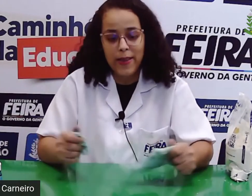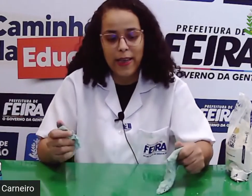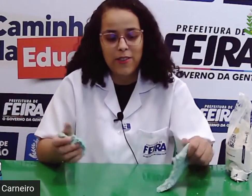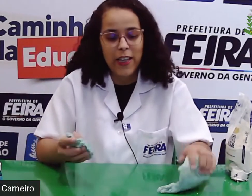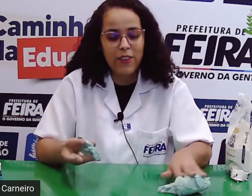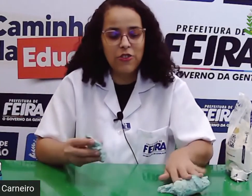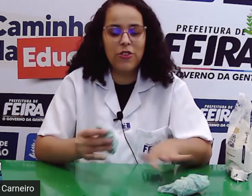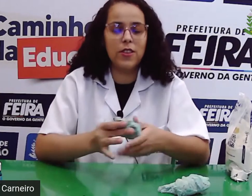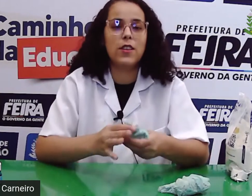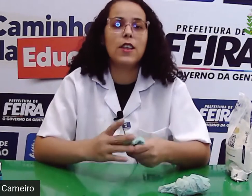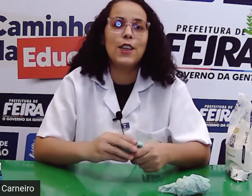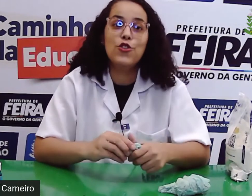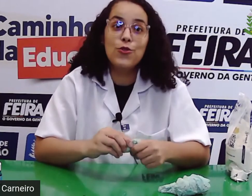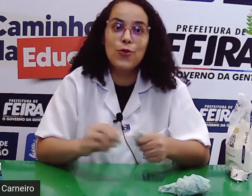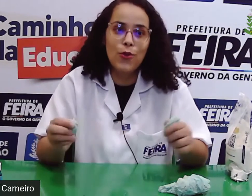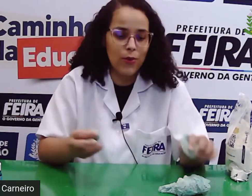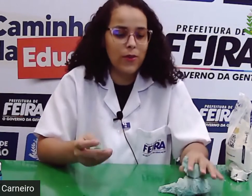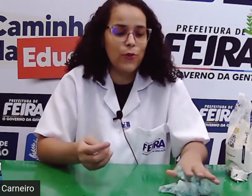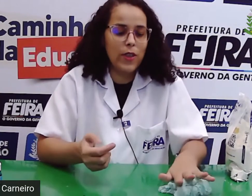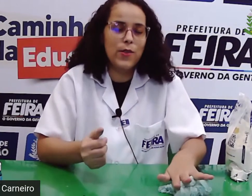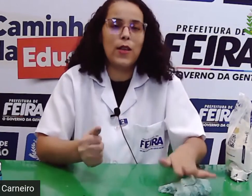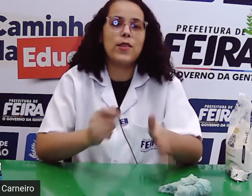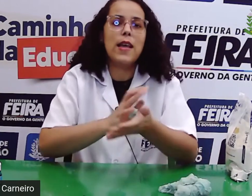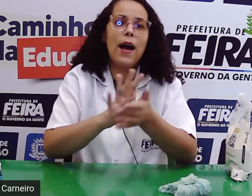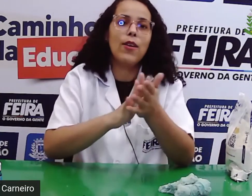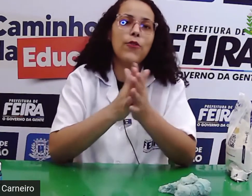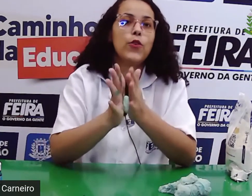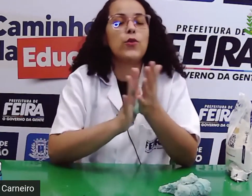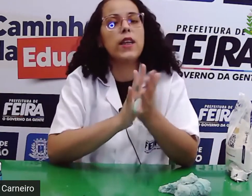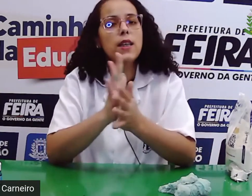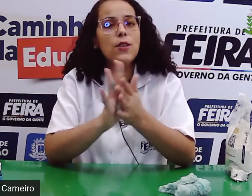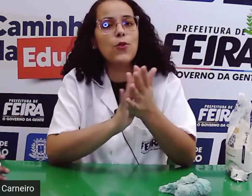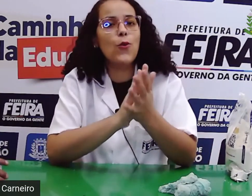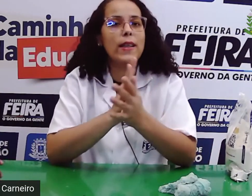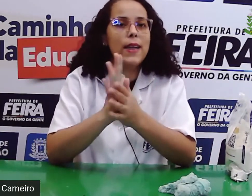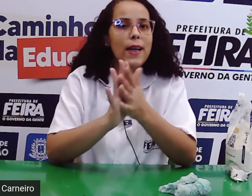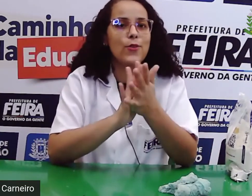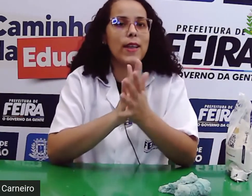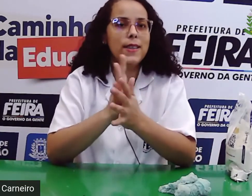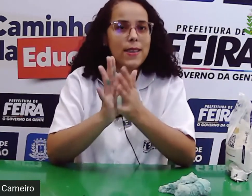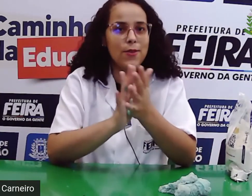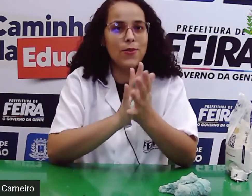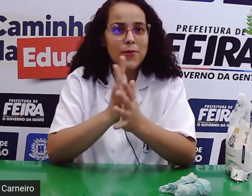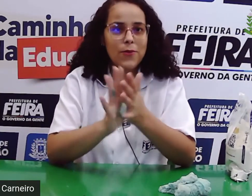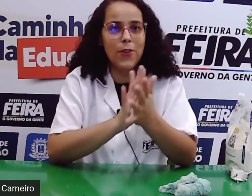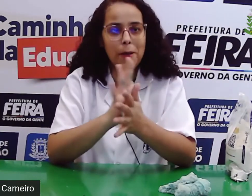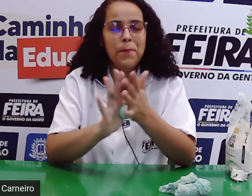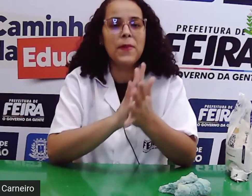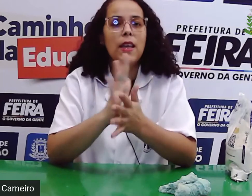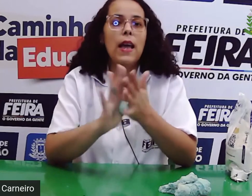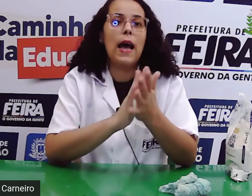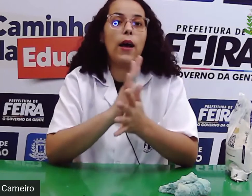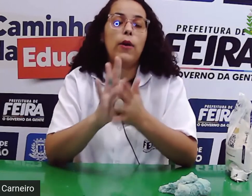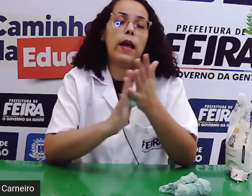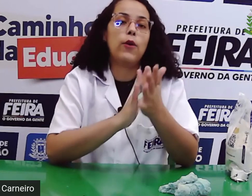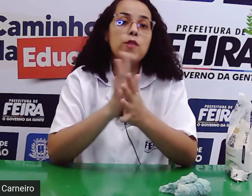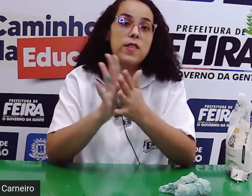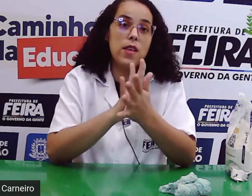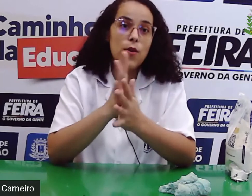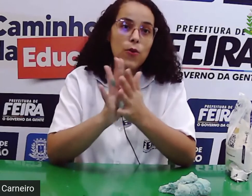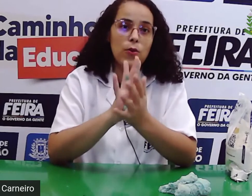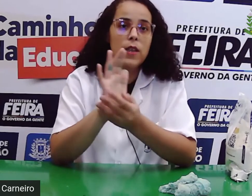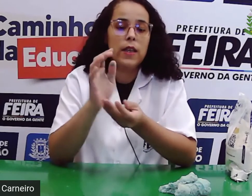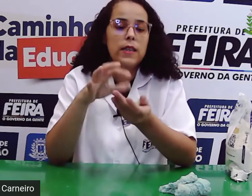formas geométricas, né, que a gente estudou no início da nossa aula foram triângulo, quadrado, retângulo, não foi?